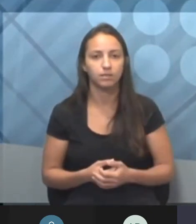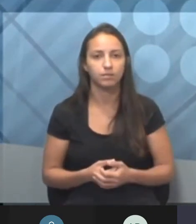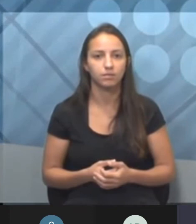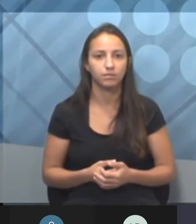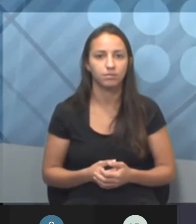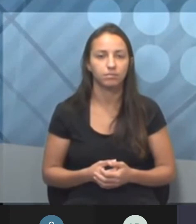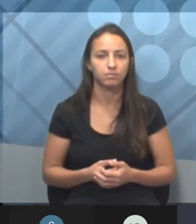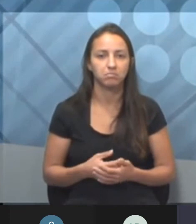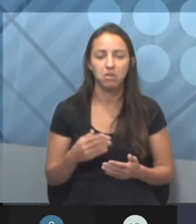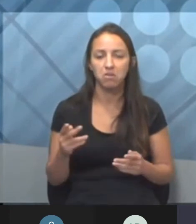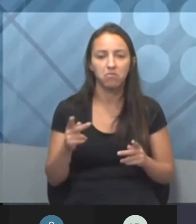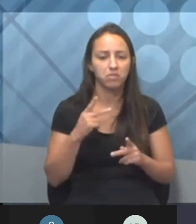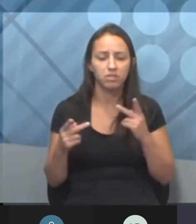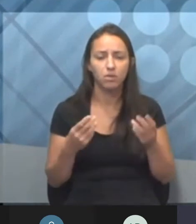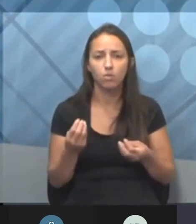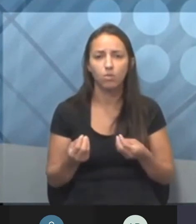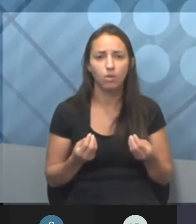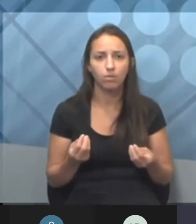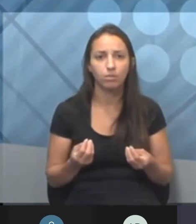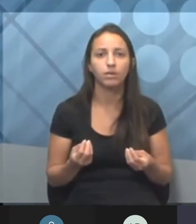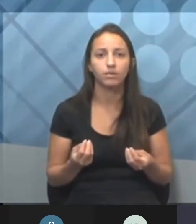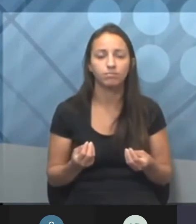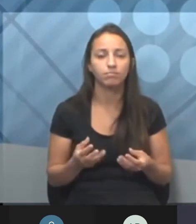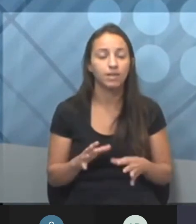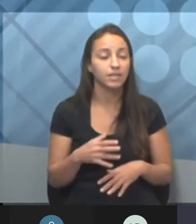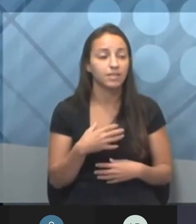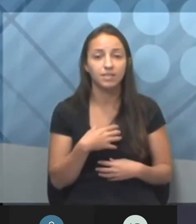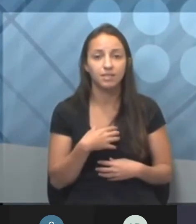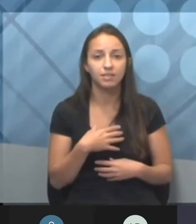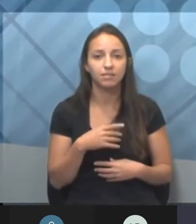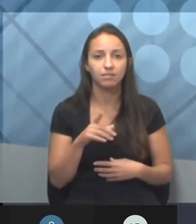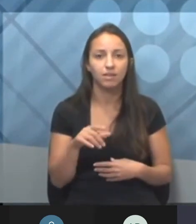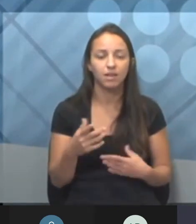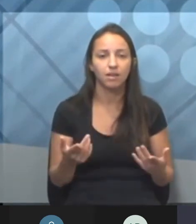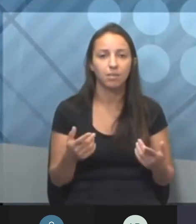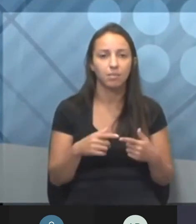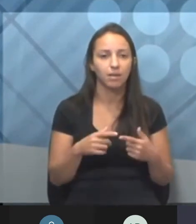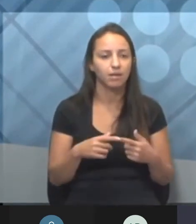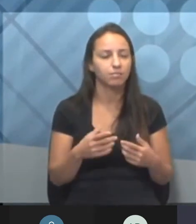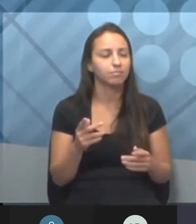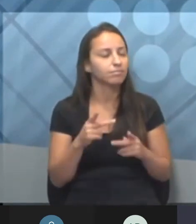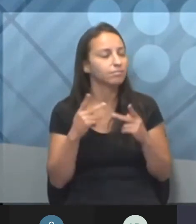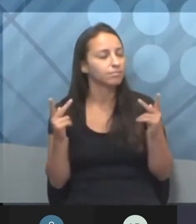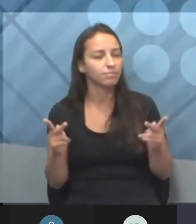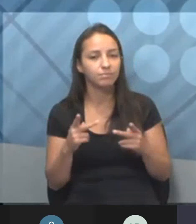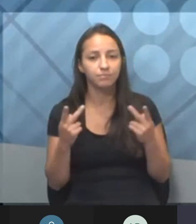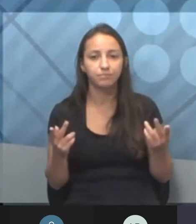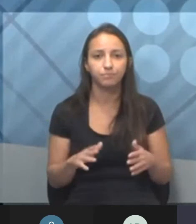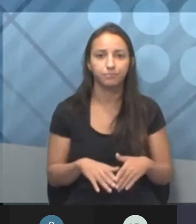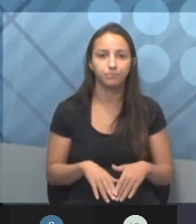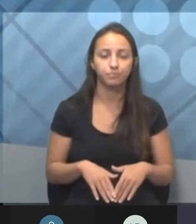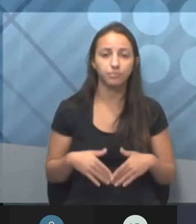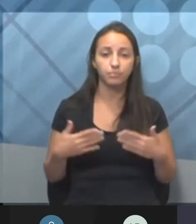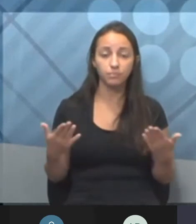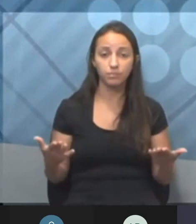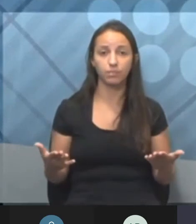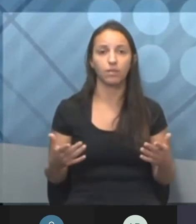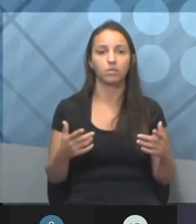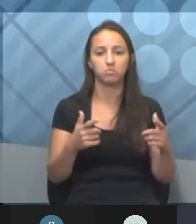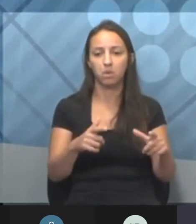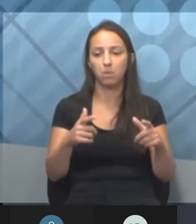Mas a ventilação não. E era essa sensação. Portanto, quando nós temos, isso não só nesse ambiente,